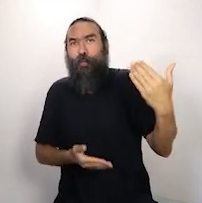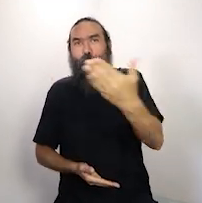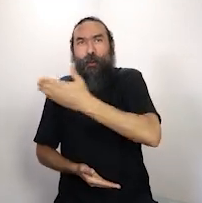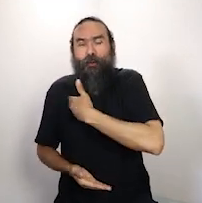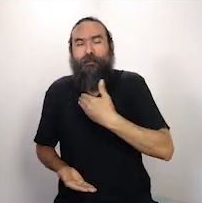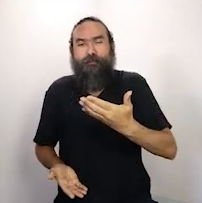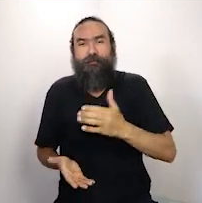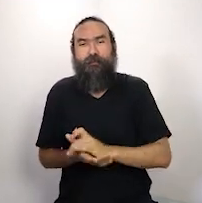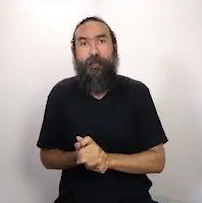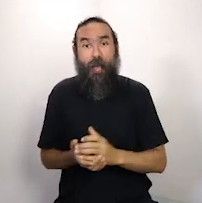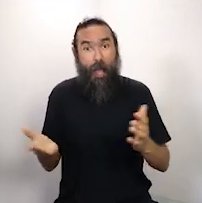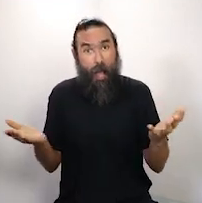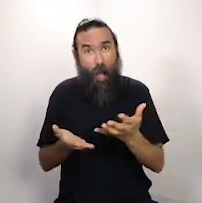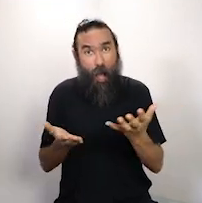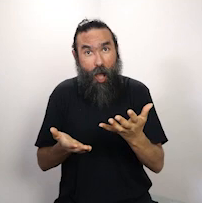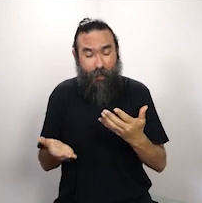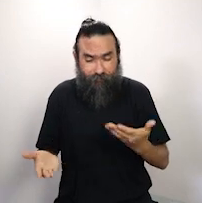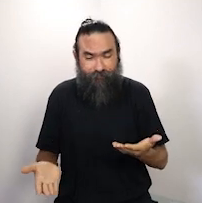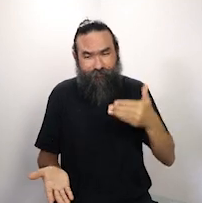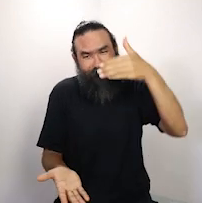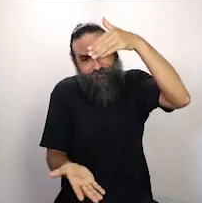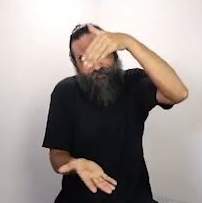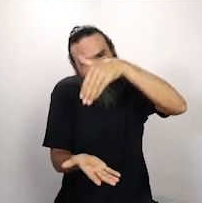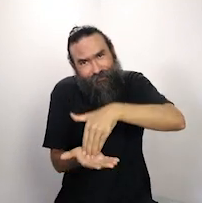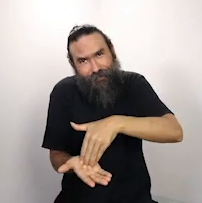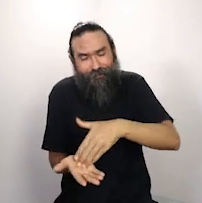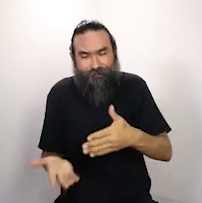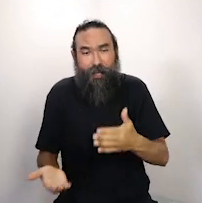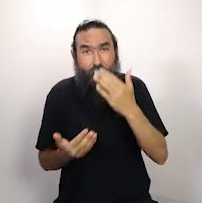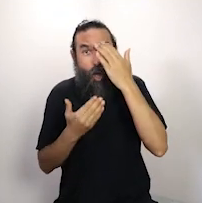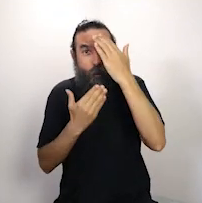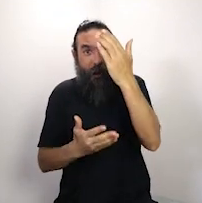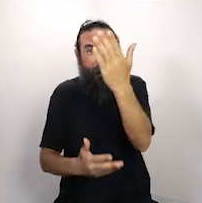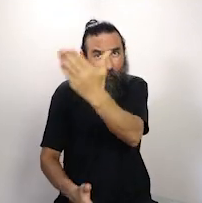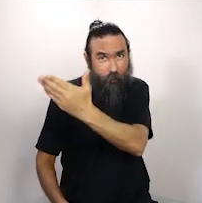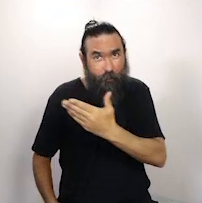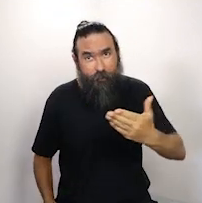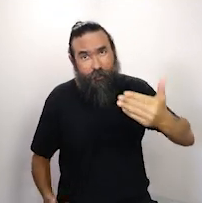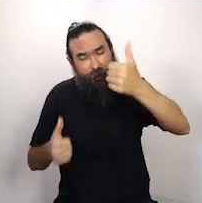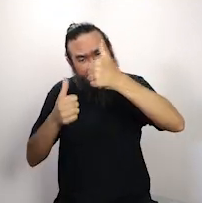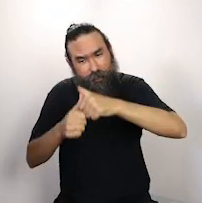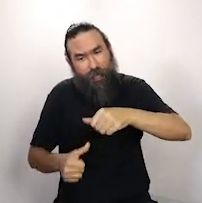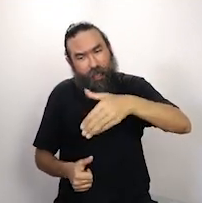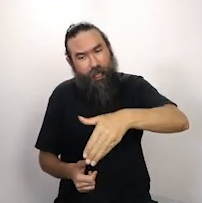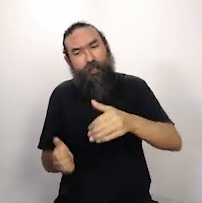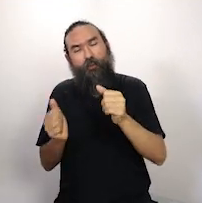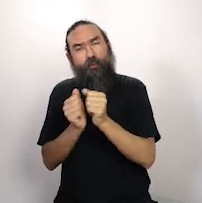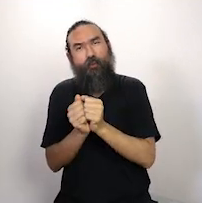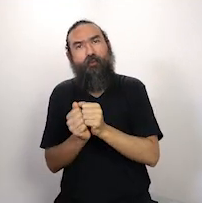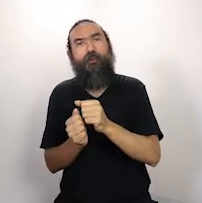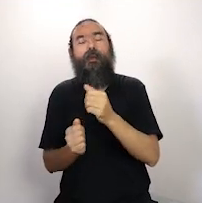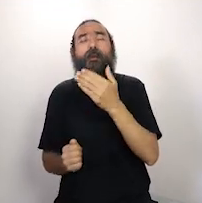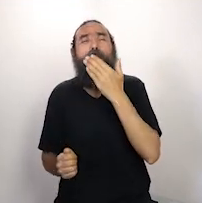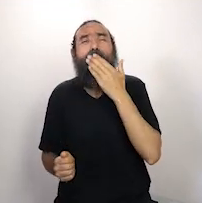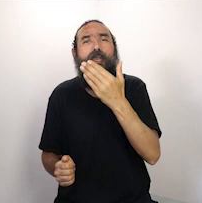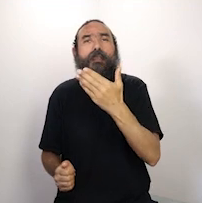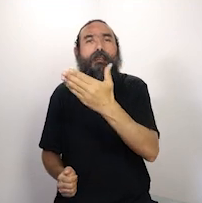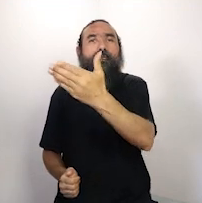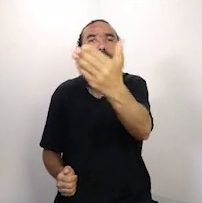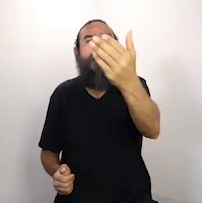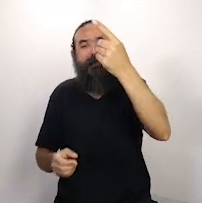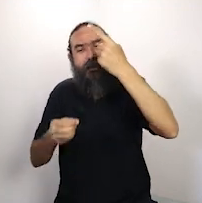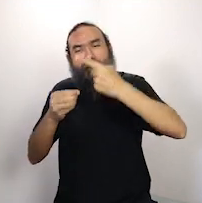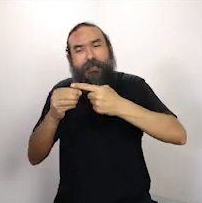aí. Agora, a gente vai ficando por aqui. A gente agradece todo mundo que esteve conosco. A gente quer mandar um beijo lá